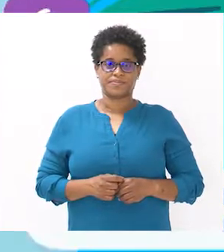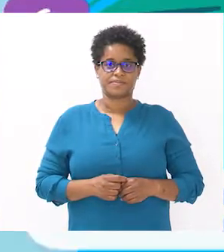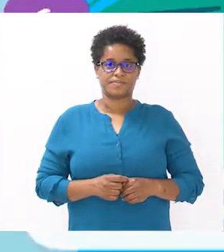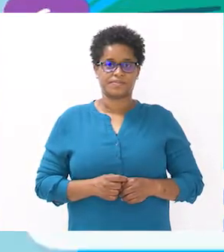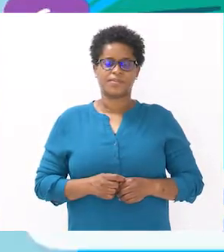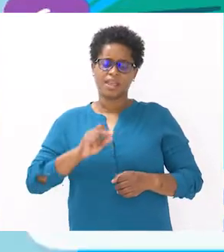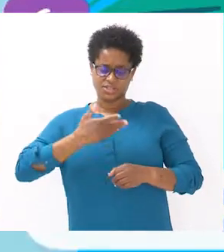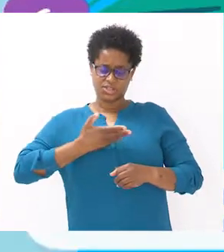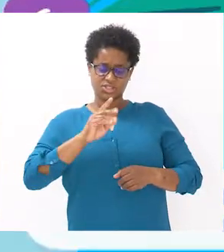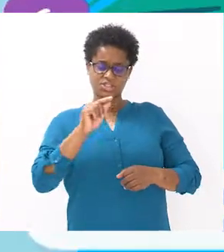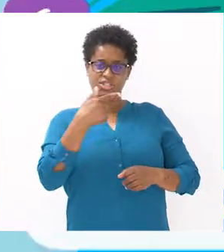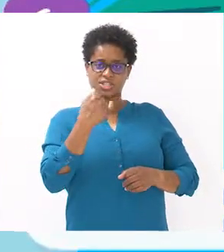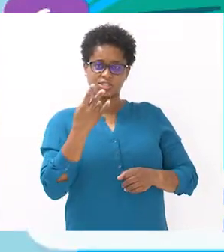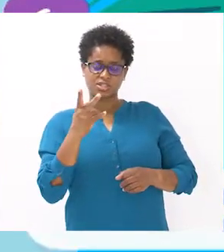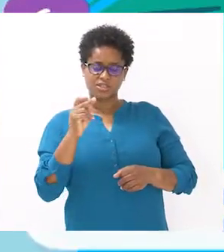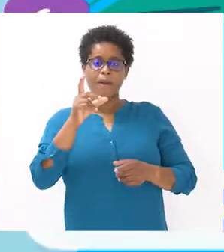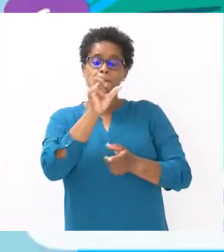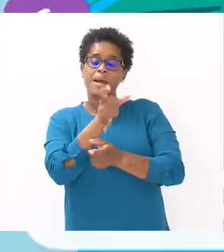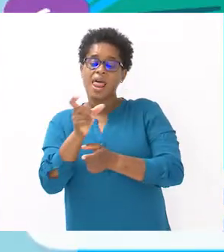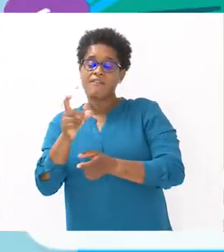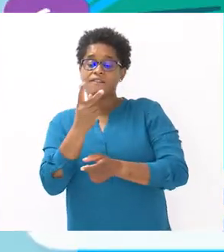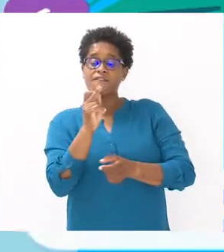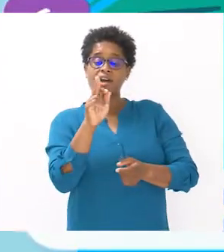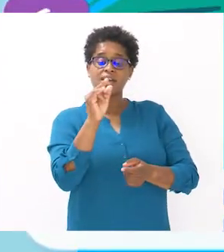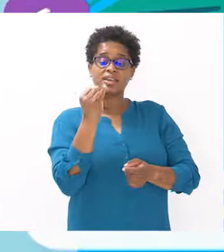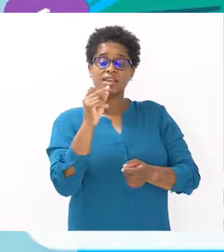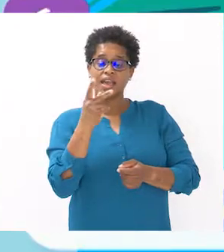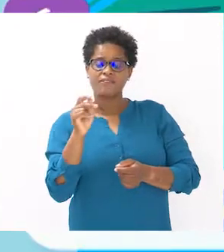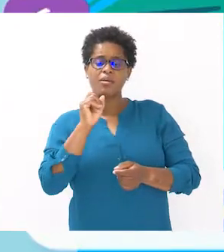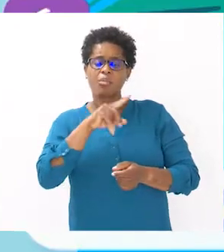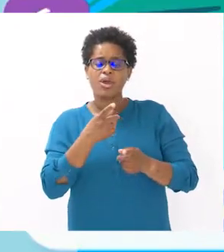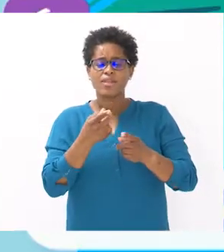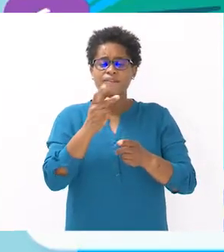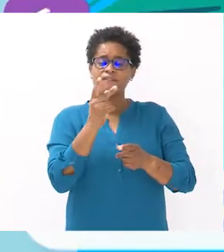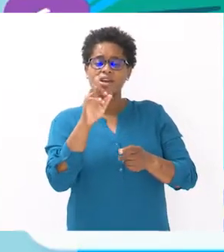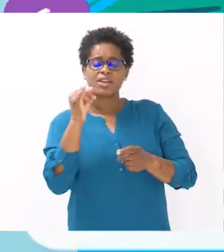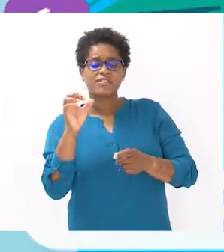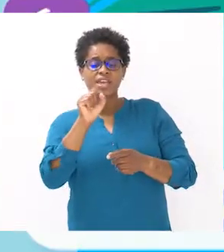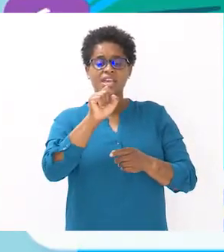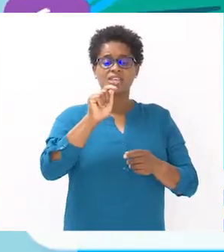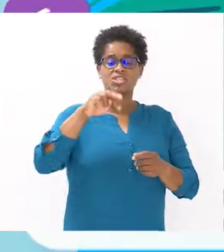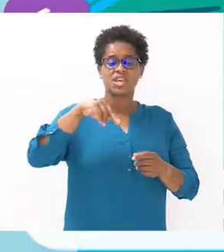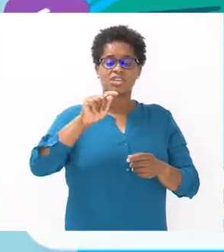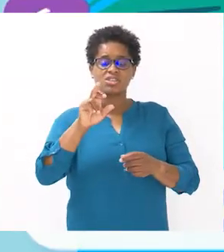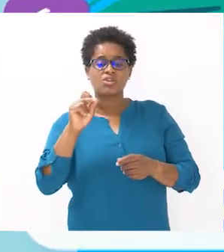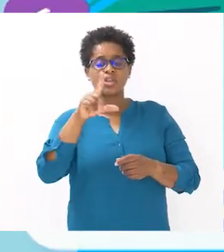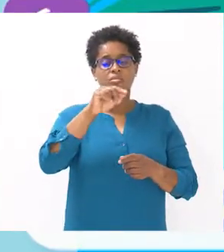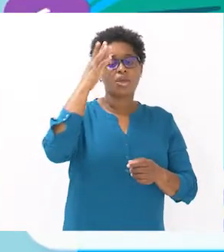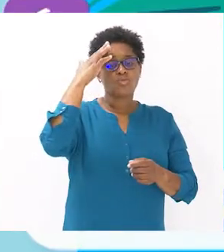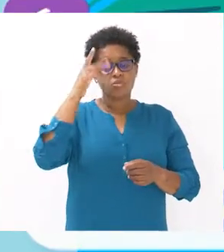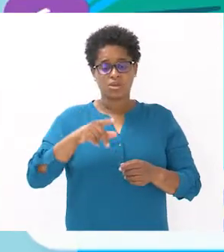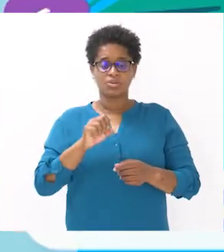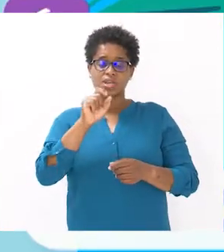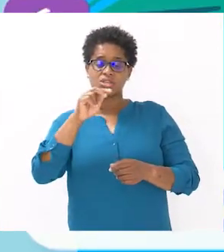Os adjetivos são palavras variáveis. Podem variar em género e número. Em género